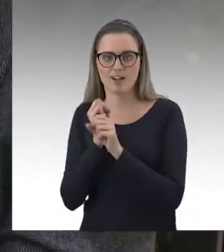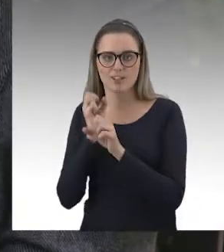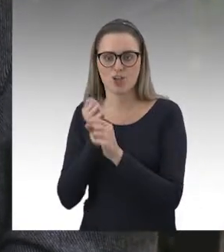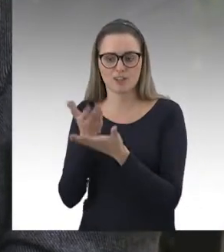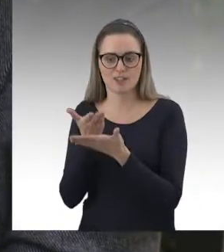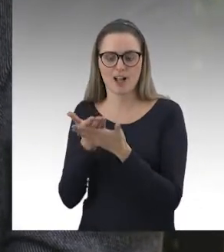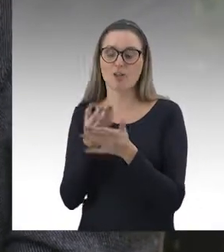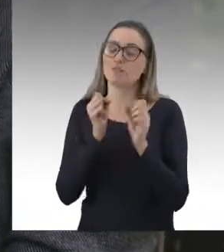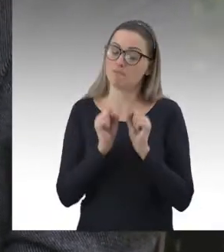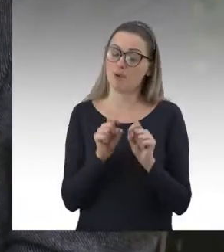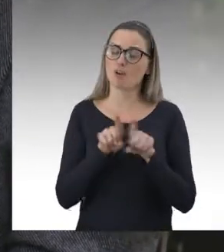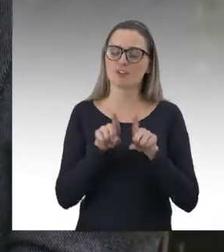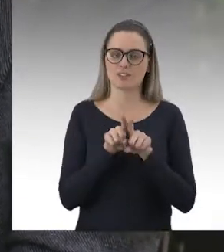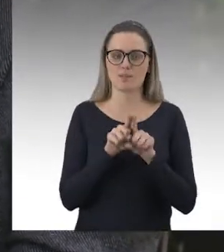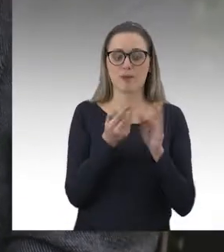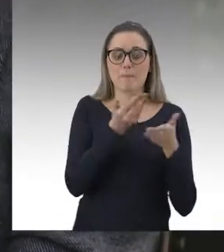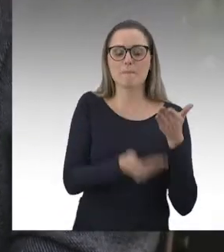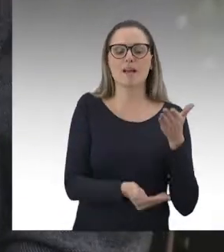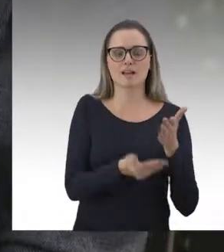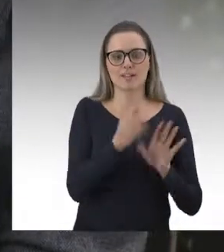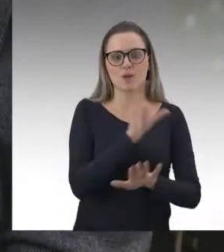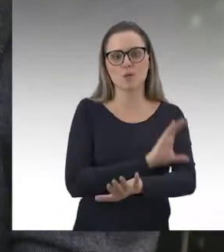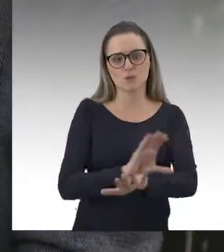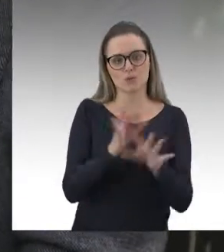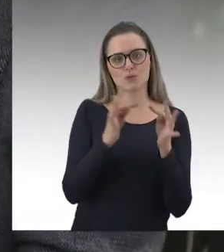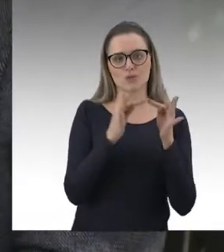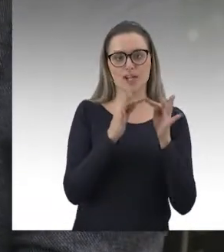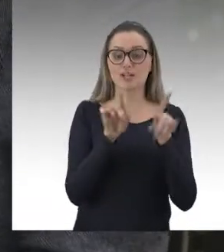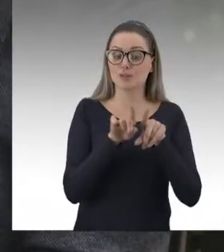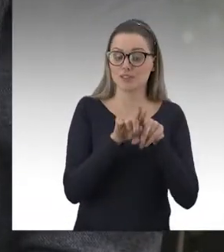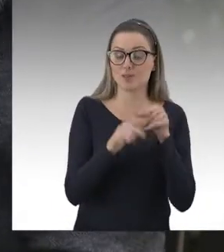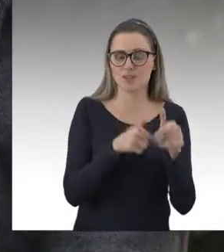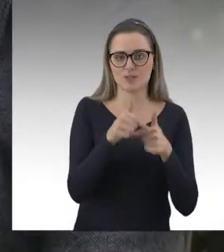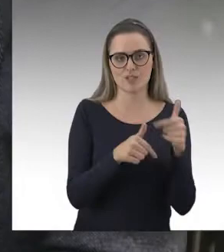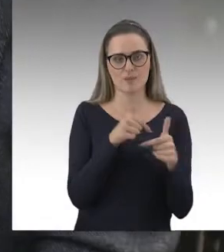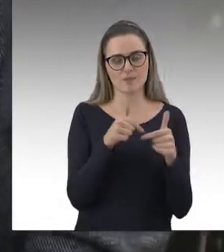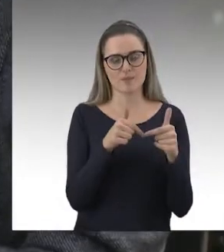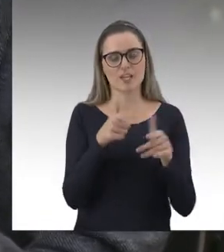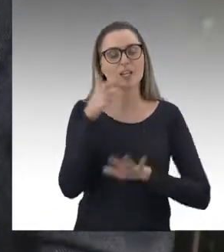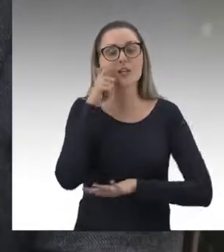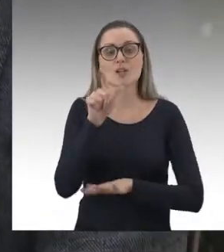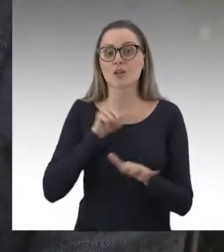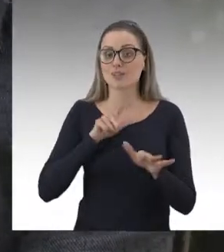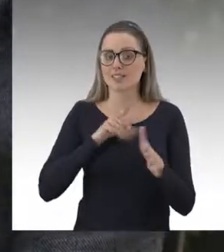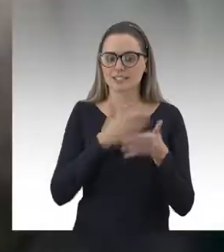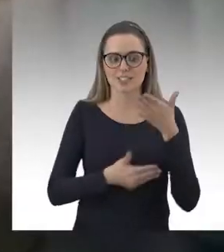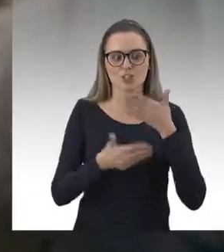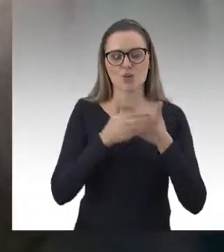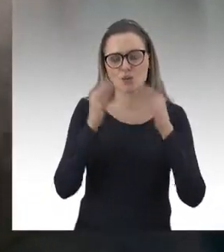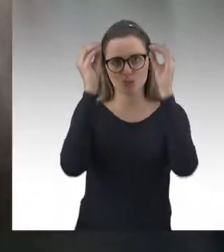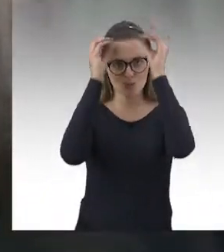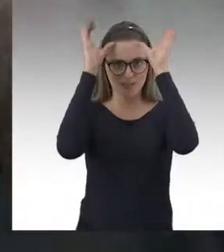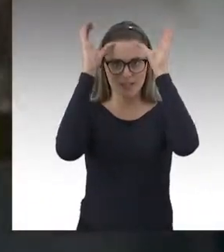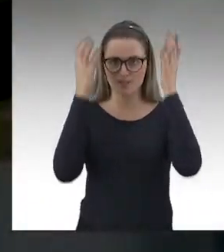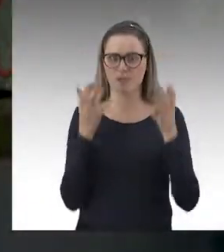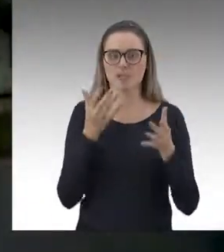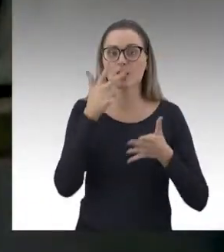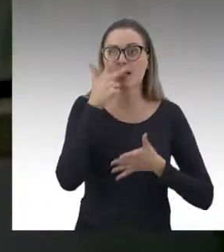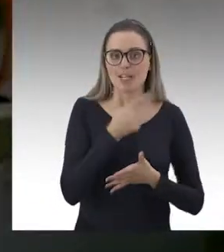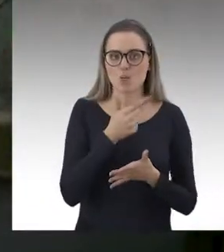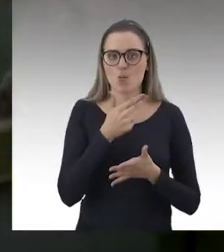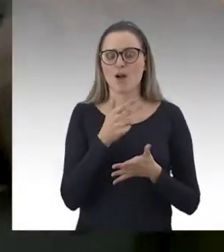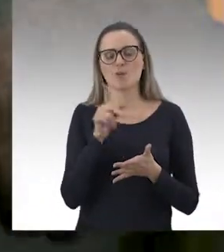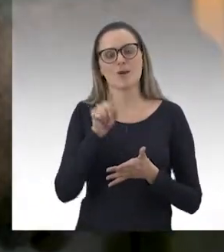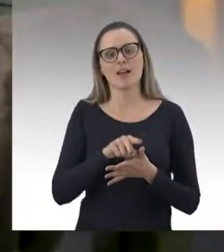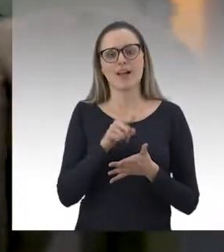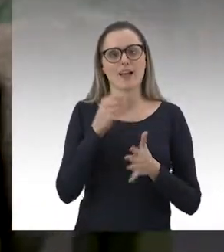ter prejuízo no curso técnico e no trabalho. Então, ele consegue ter toda essa dimensão, que ao mesmo tempo é dimensão